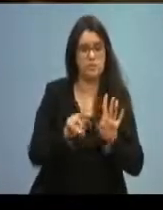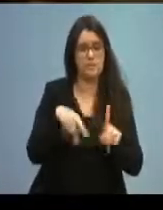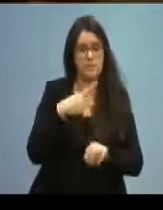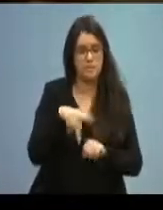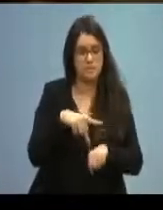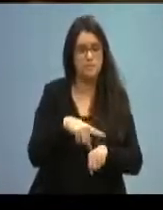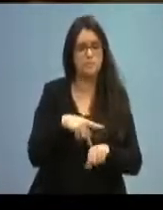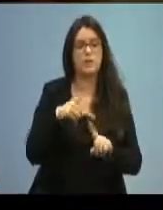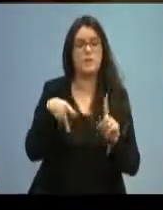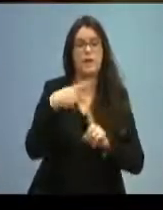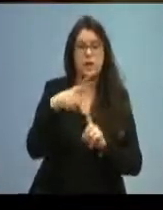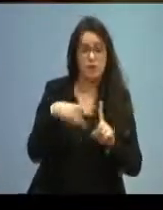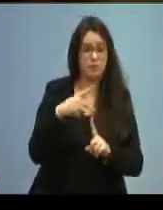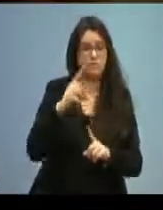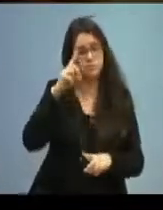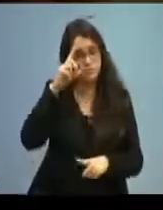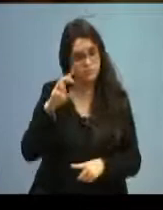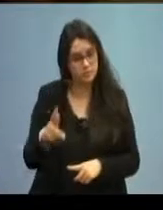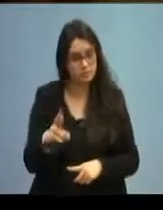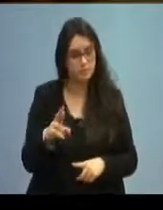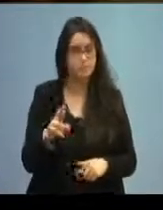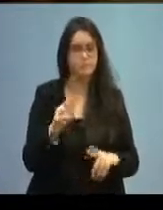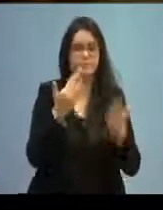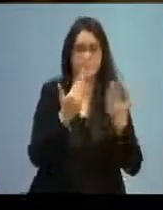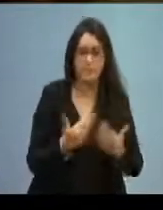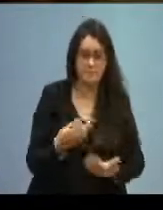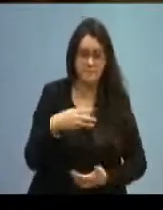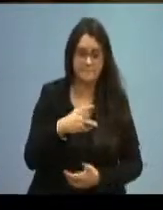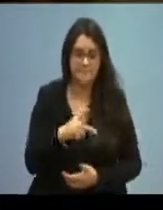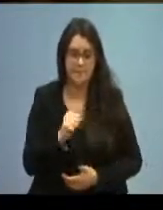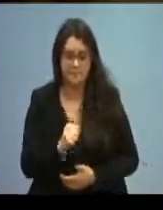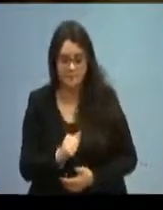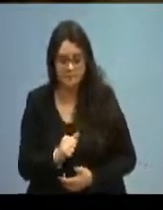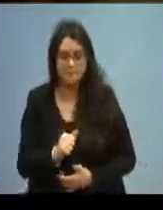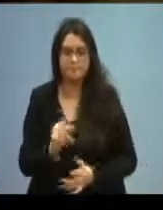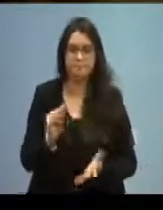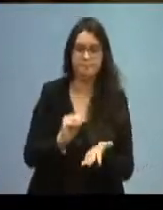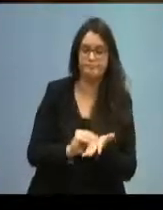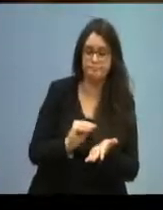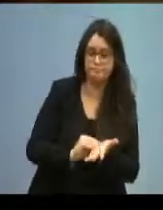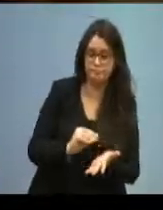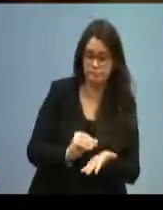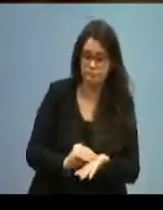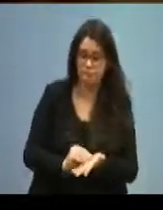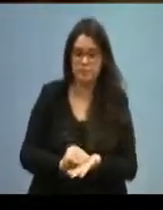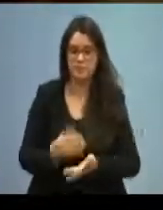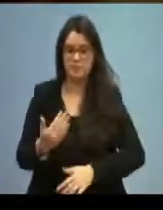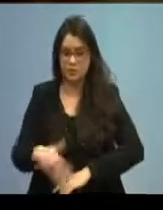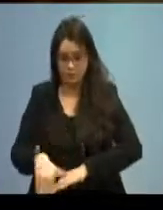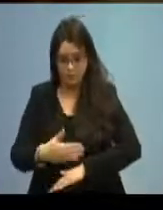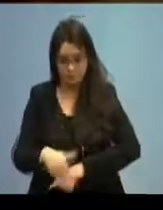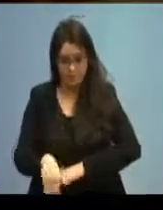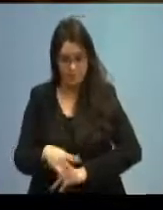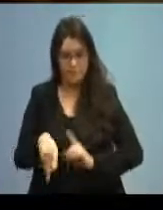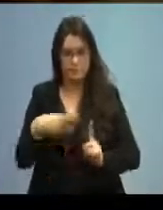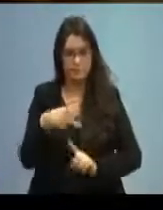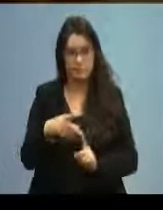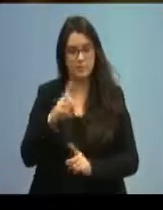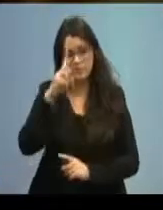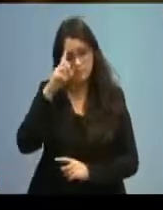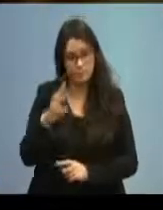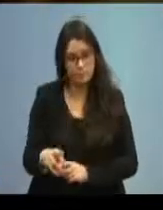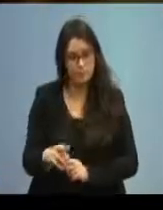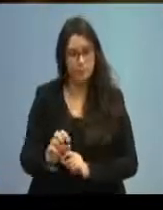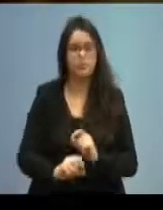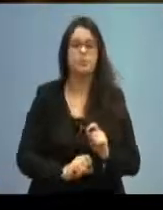entre a conferência dos mapas que existem, entre a ausência de ruas do plano diretor com aquilo que tem concretamente